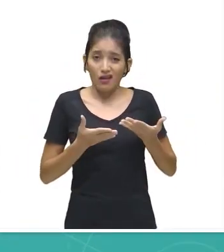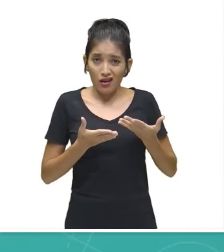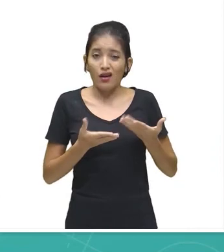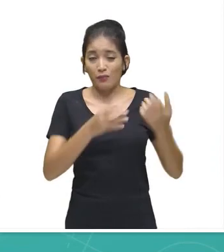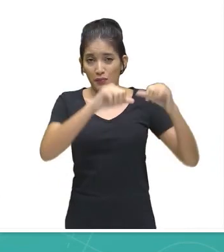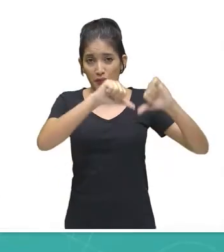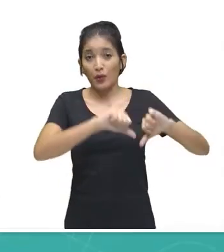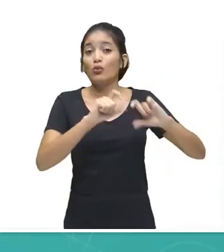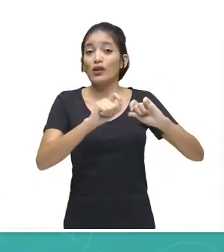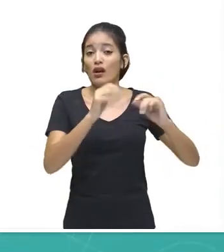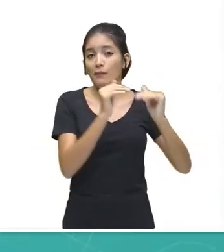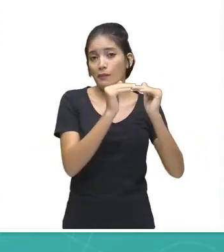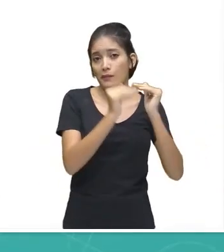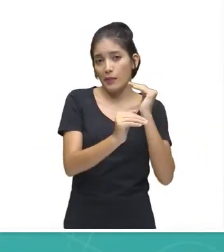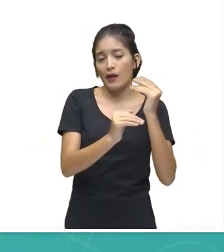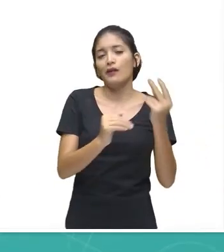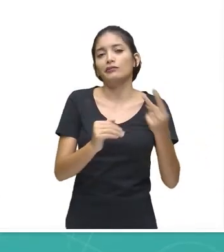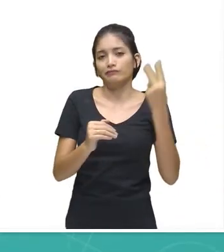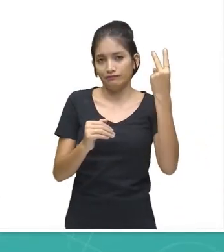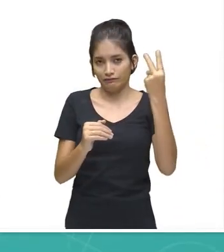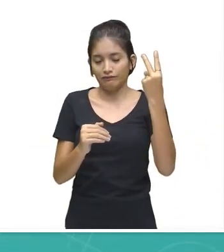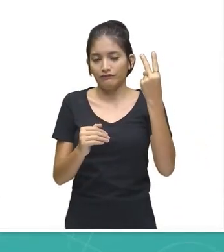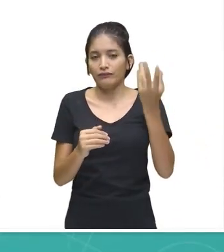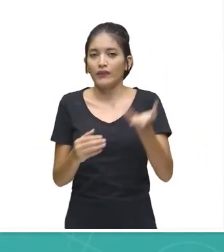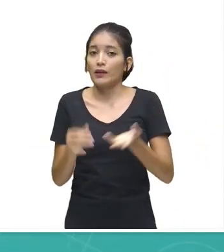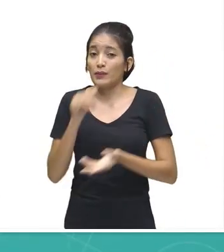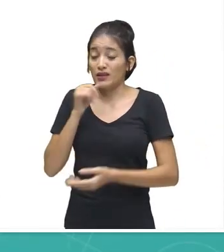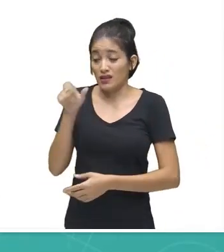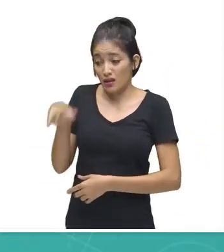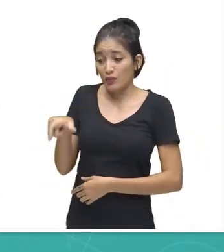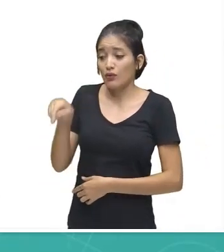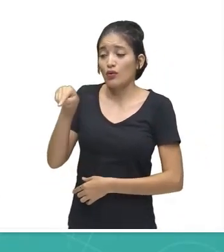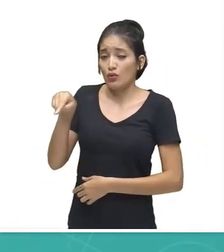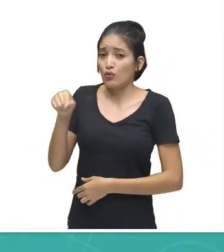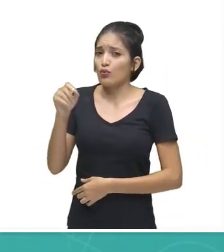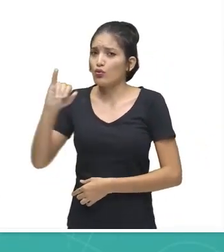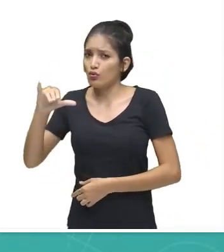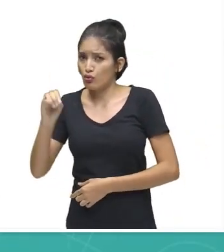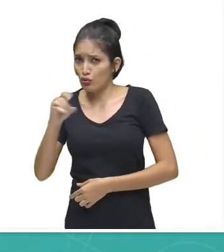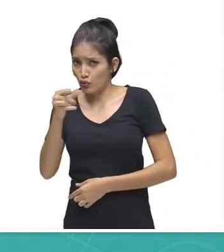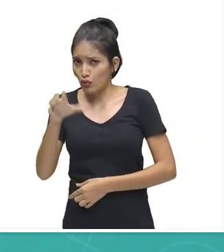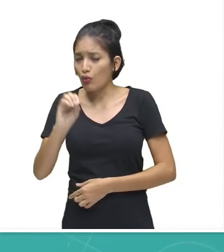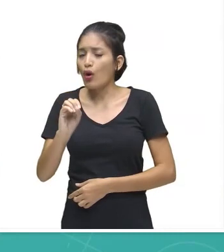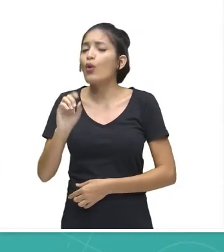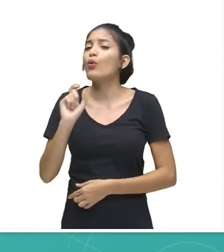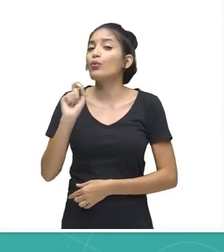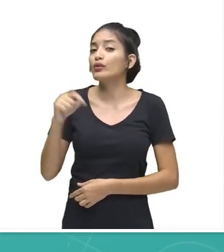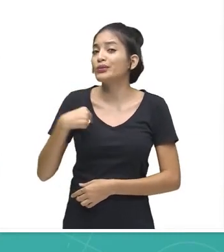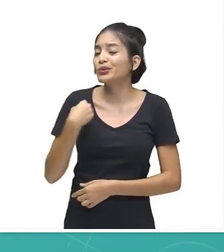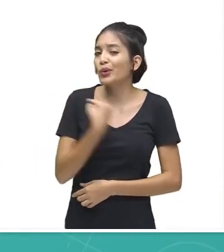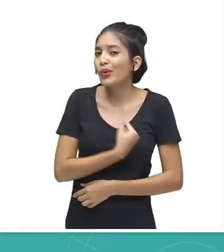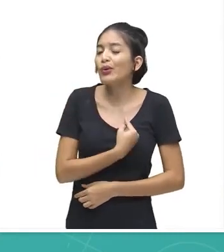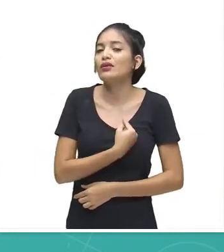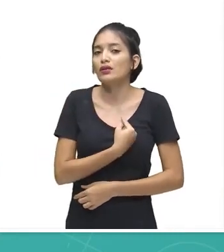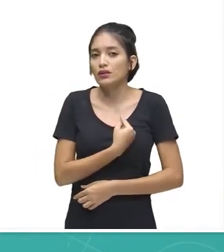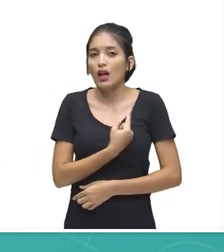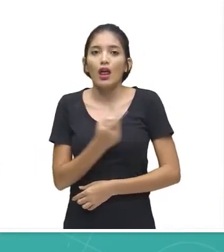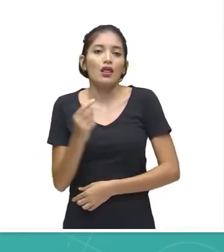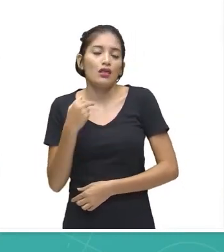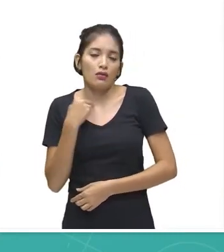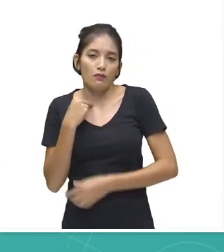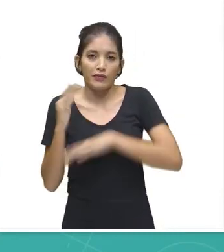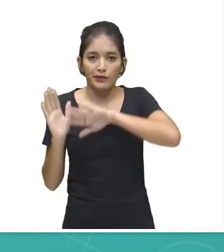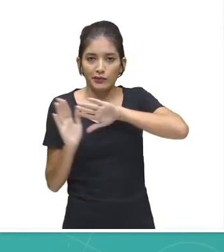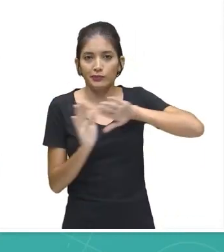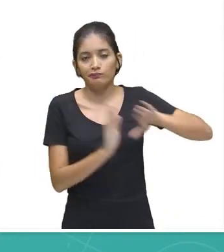um contravalor. Então, o exemplo do João nos mostra o que nós não devemos fazer